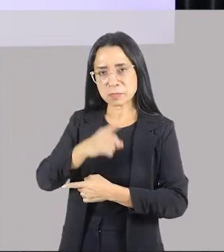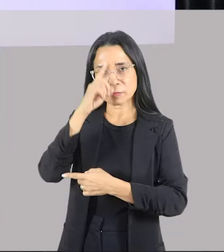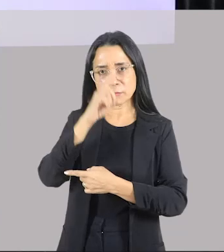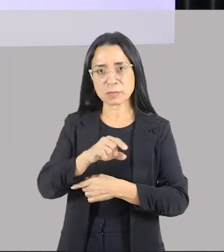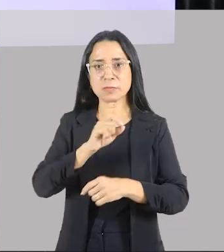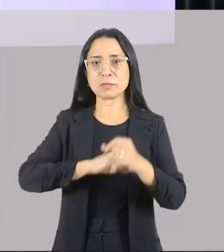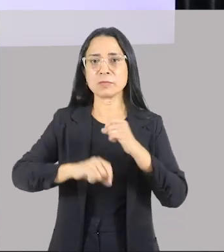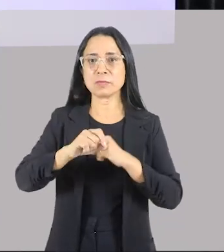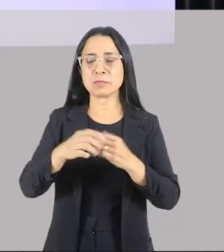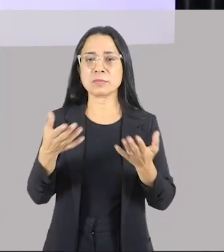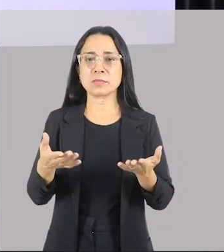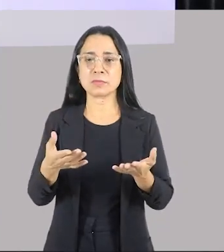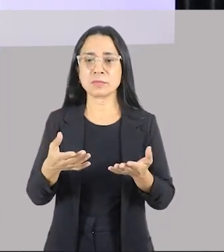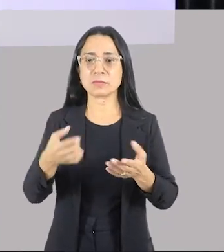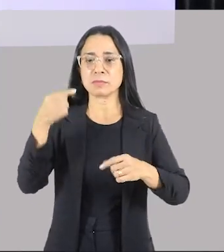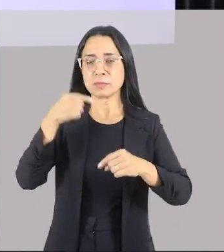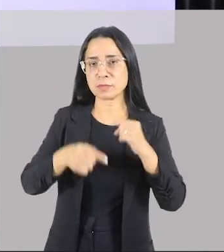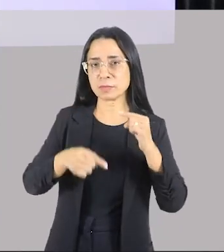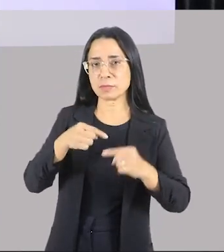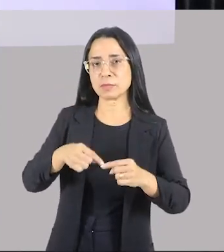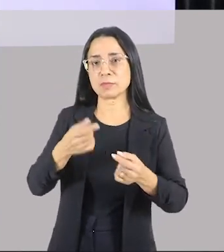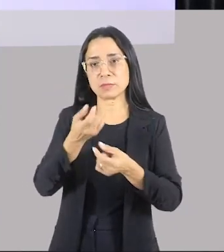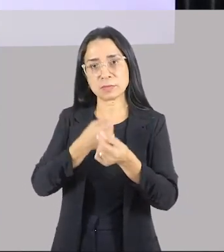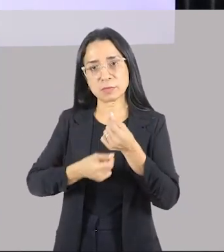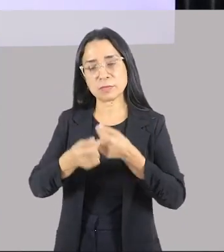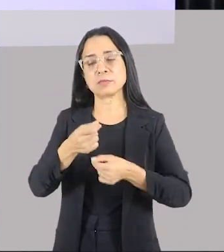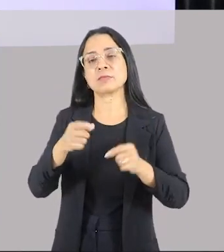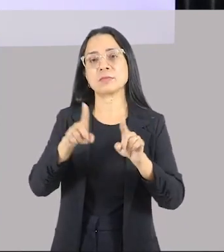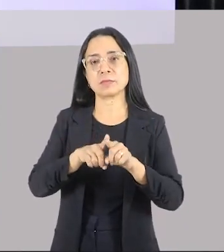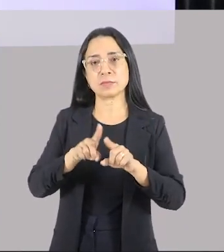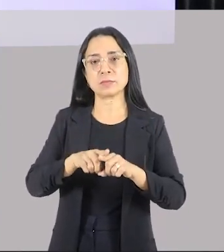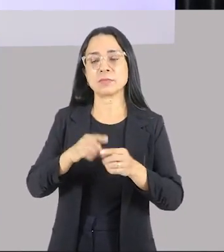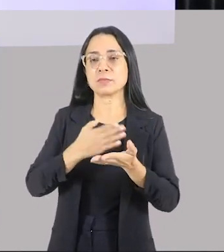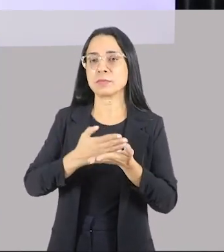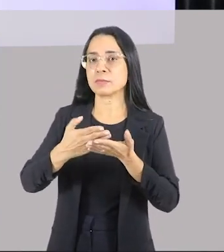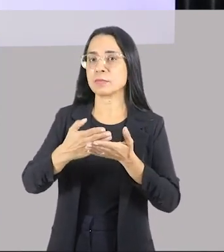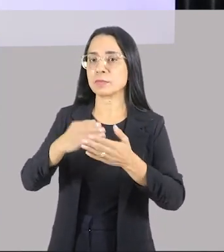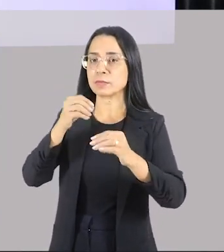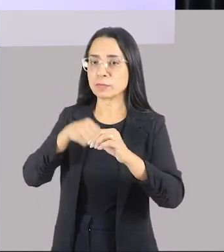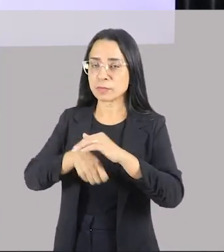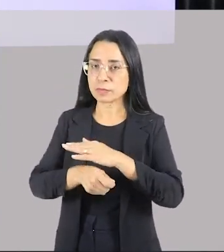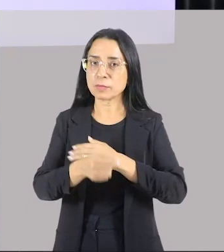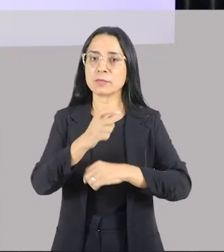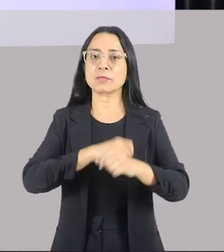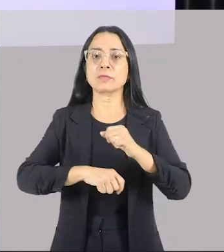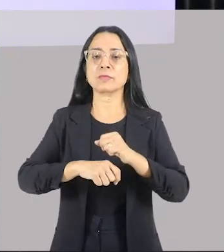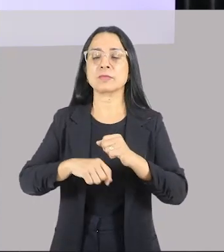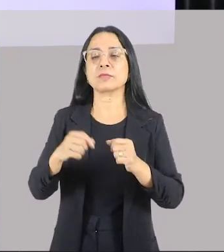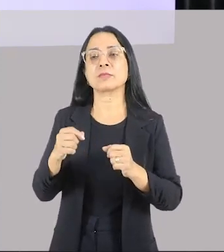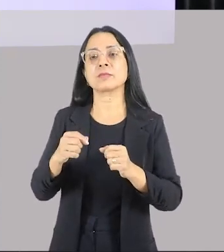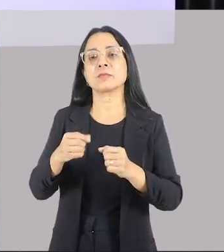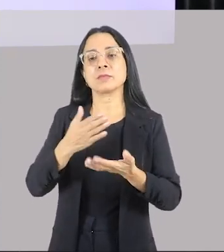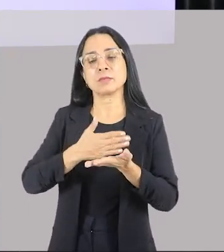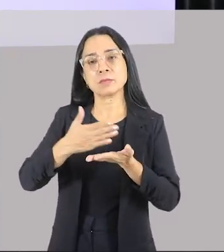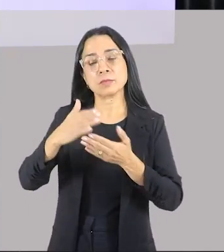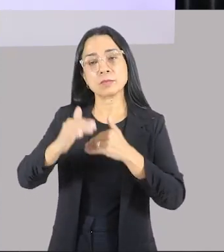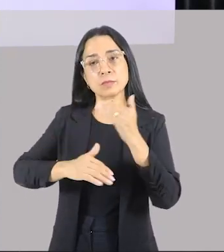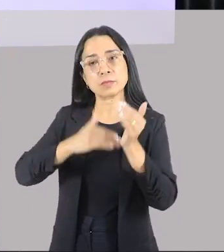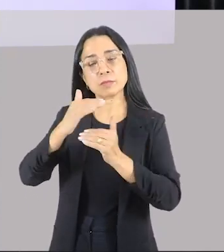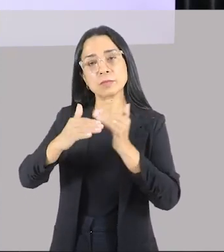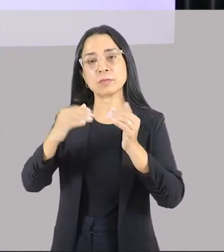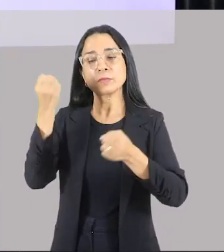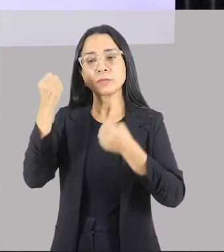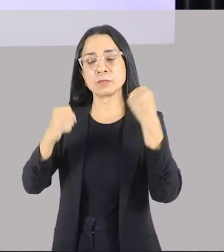dando o tom político e econômico também, começaram um investimento dentro do processo industrial brasileiro, principalmente nas regiões